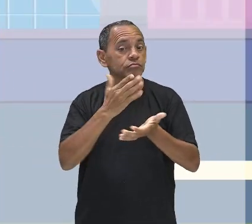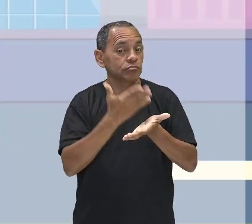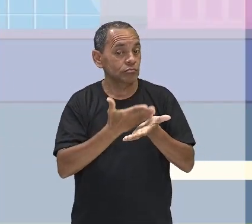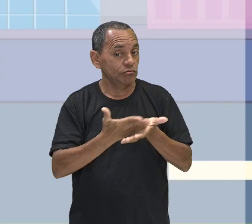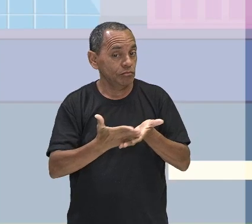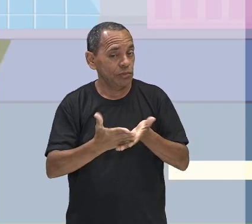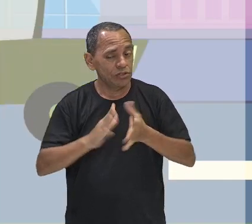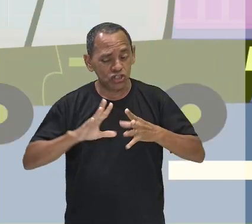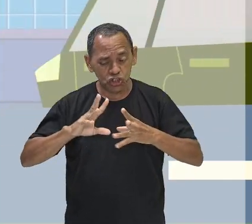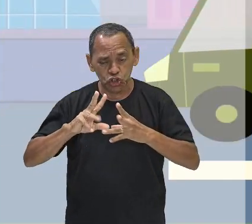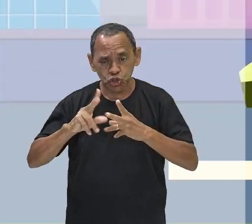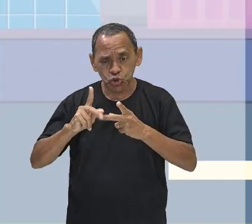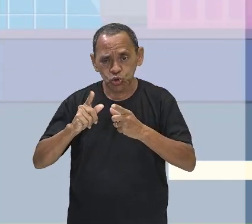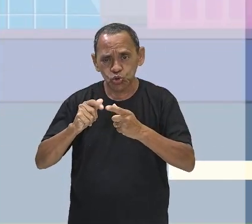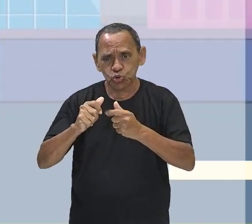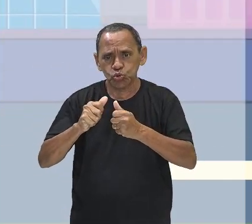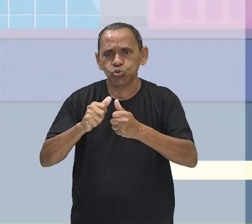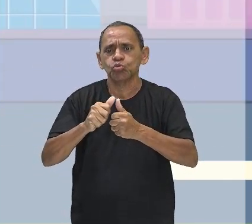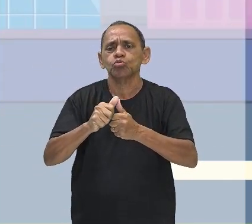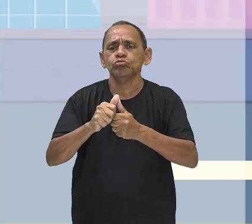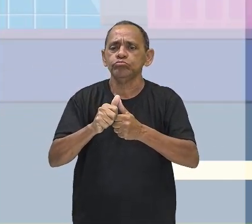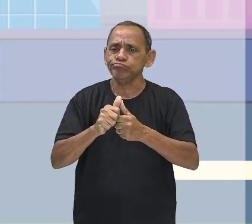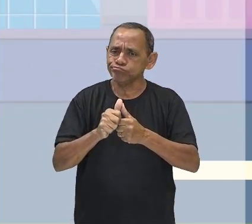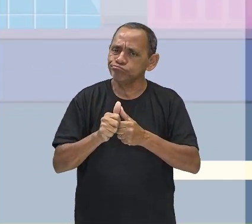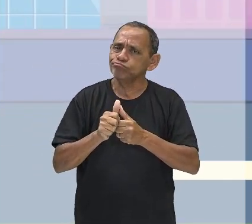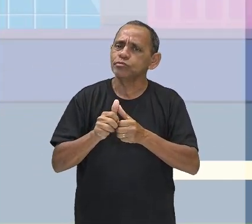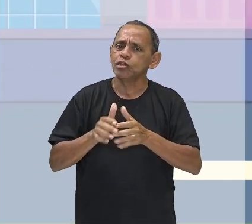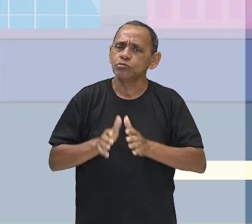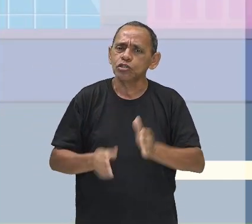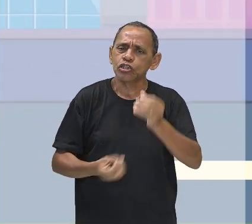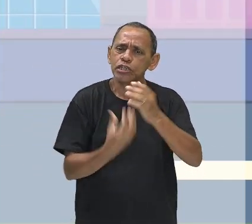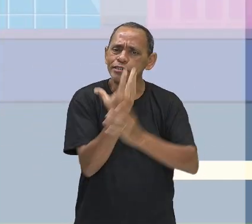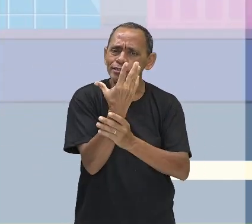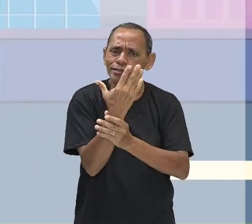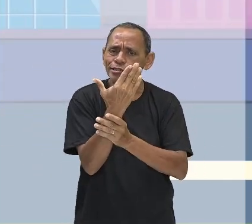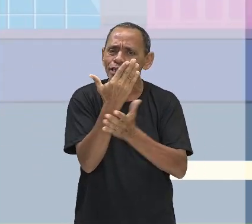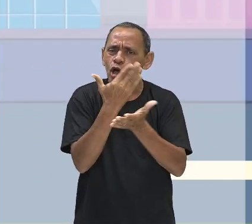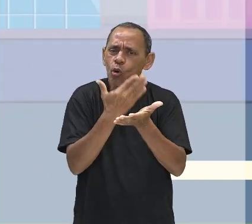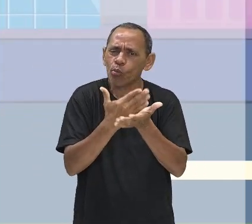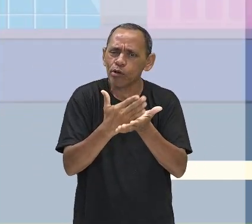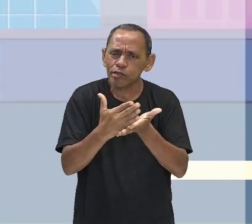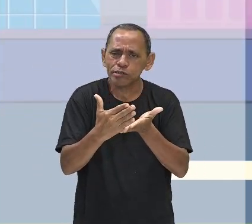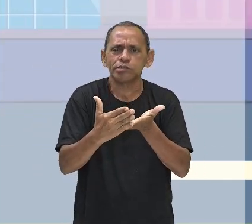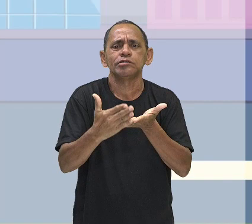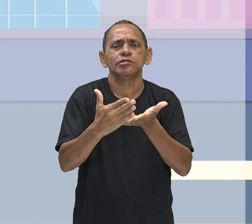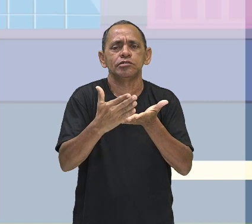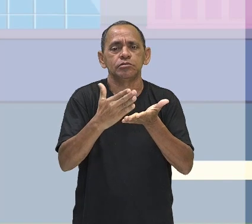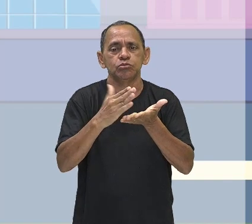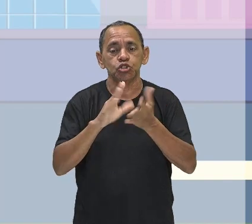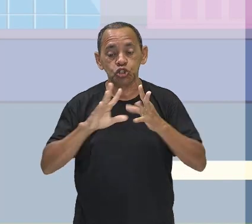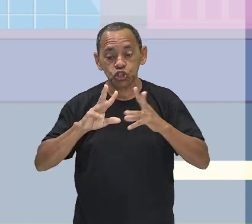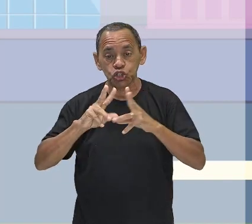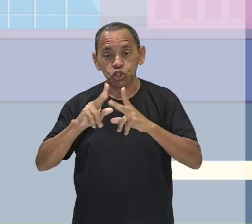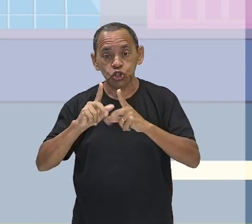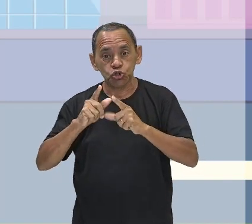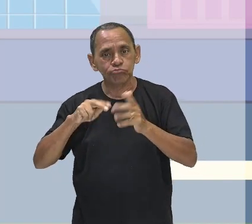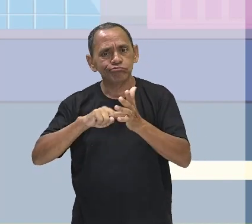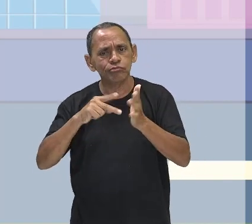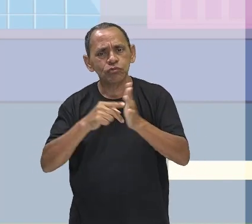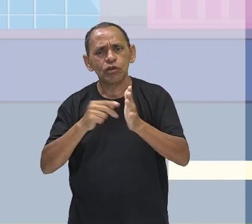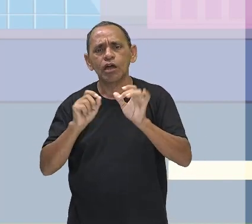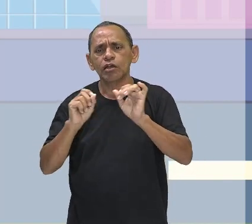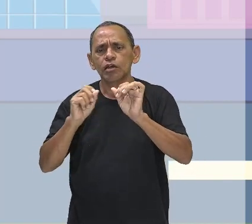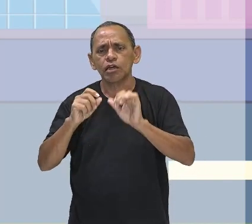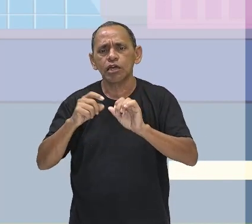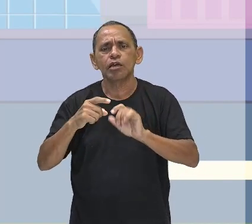o nascimento, a criação, o princípio. Tudo isso são significados do